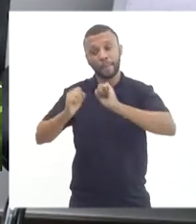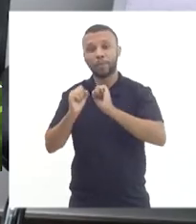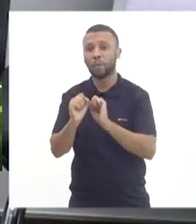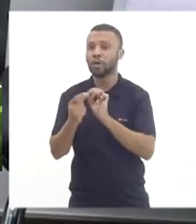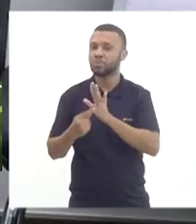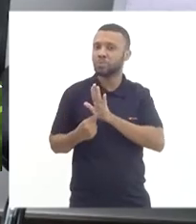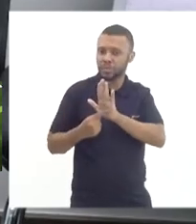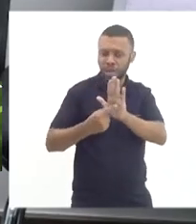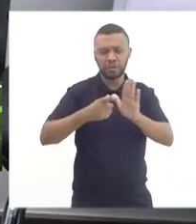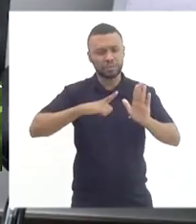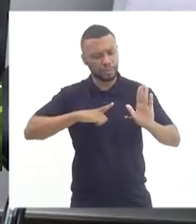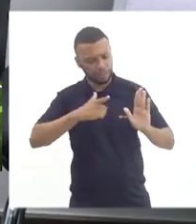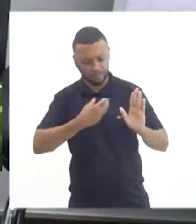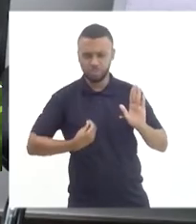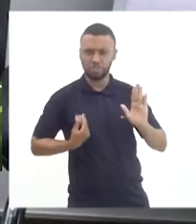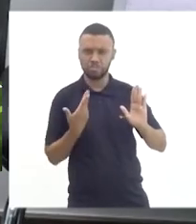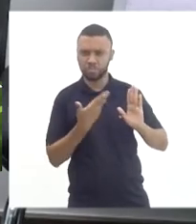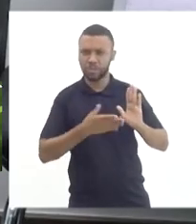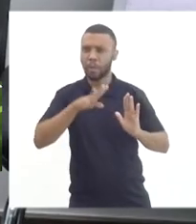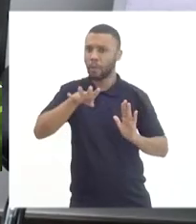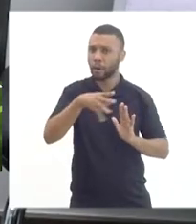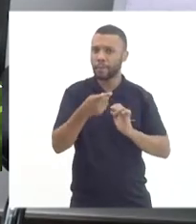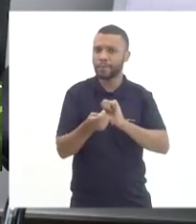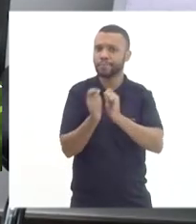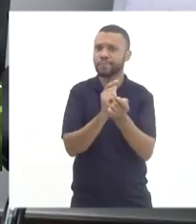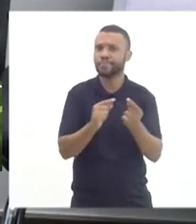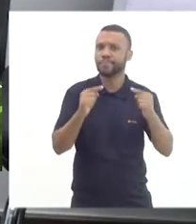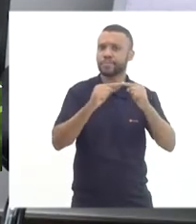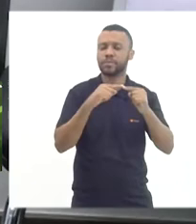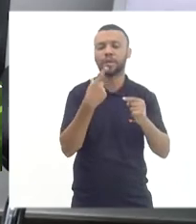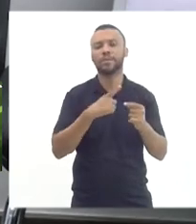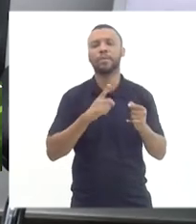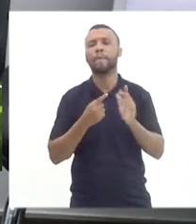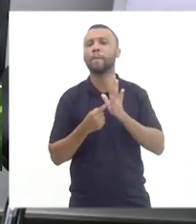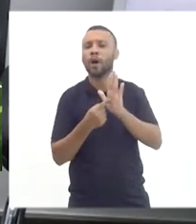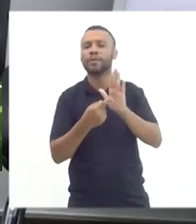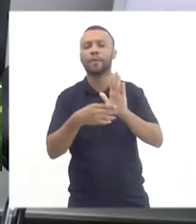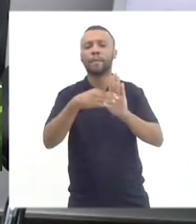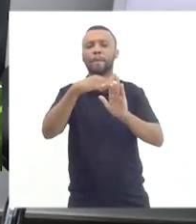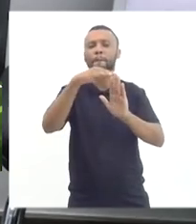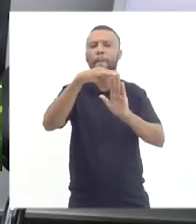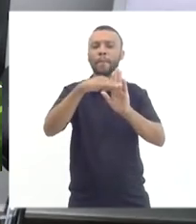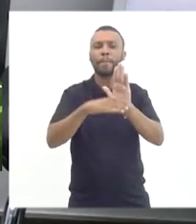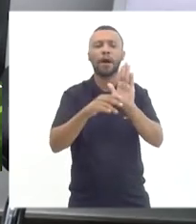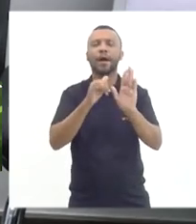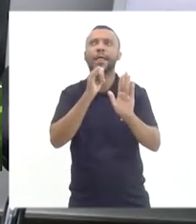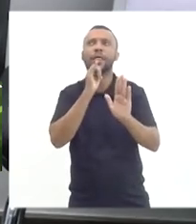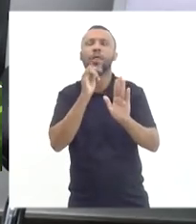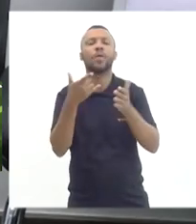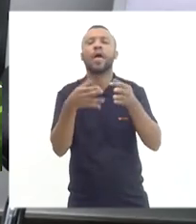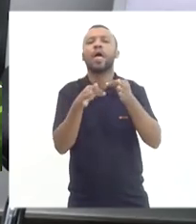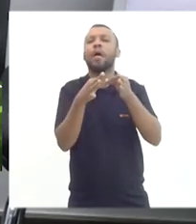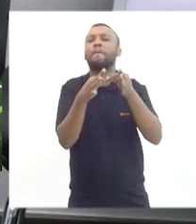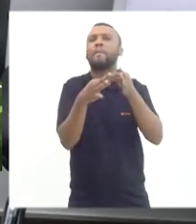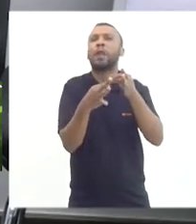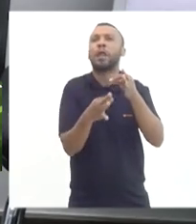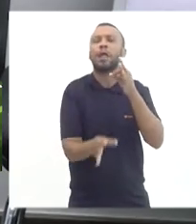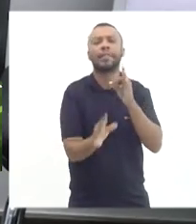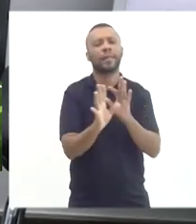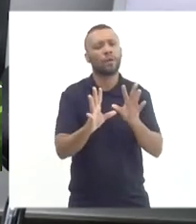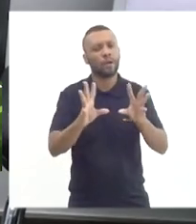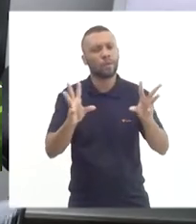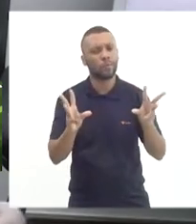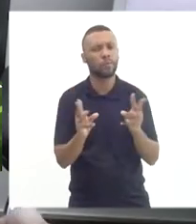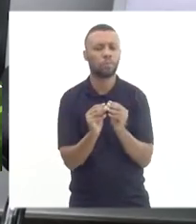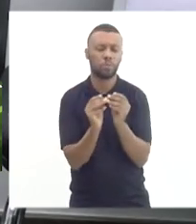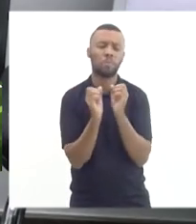própria portaria número 5, a gente traz um rol exemplificativo, é óbvio que não é exaustivo e pode ser melhorado a